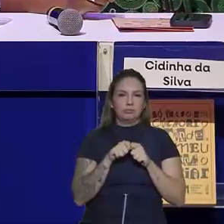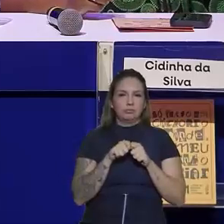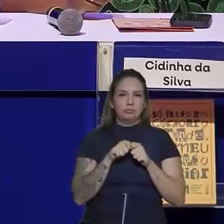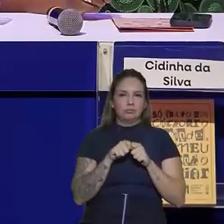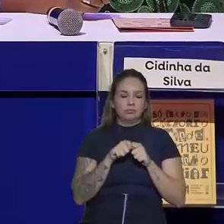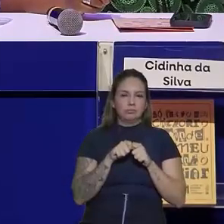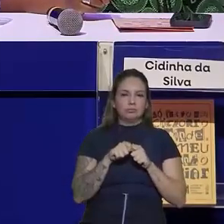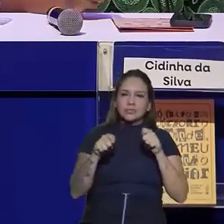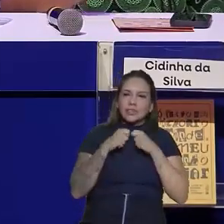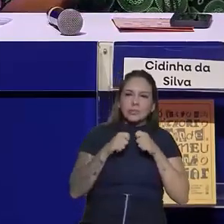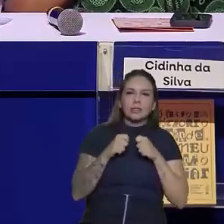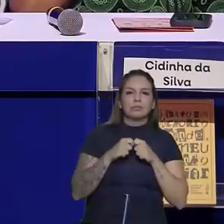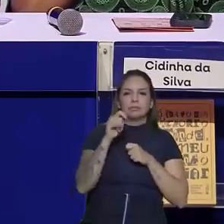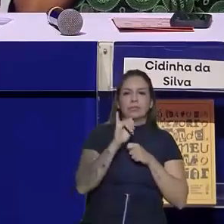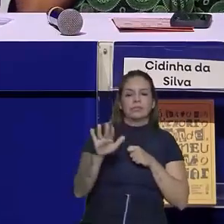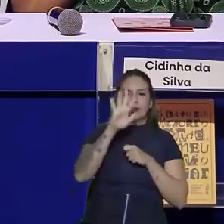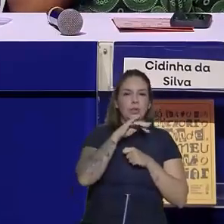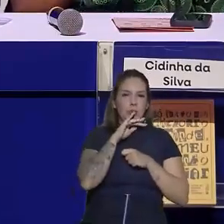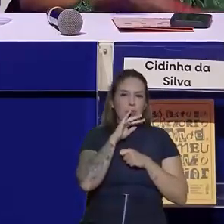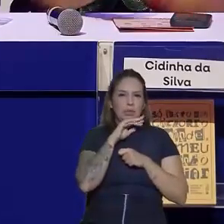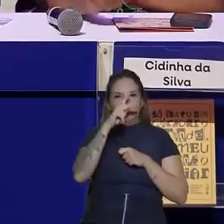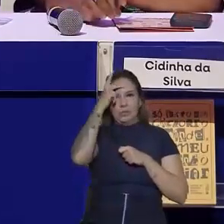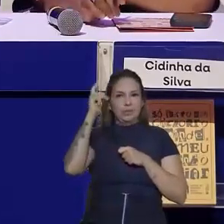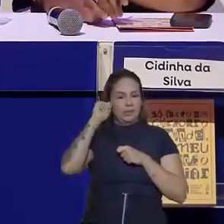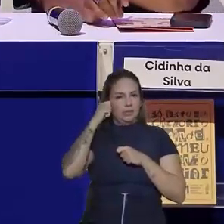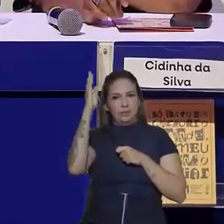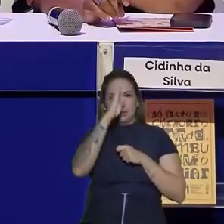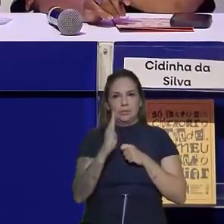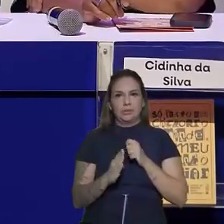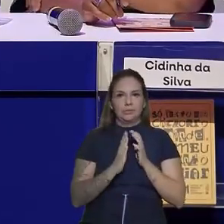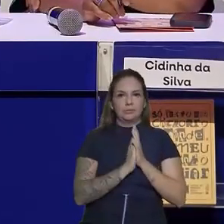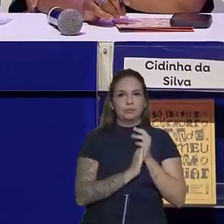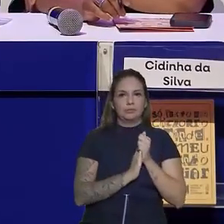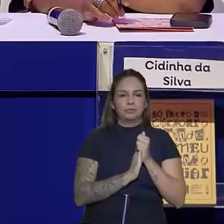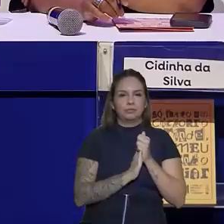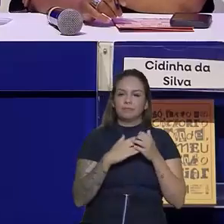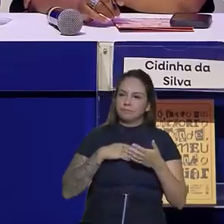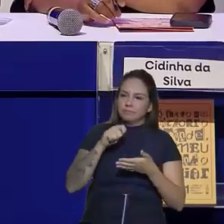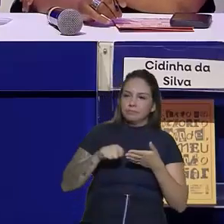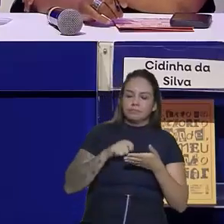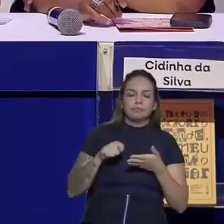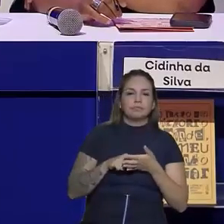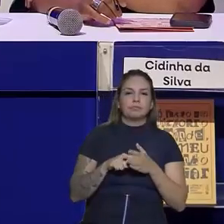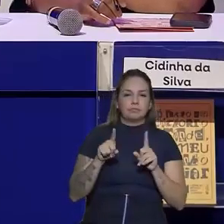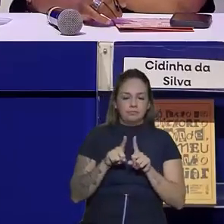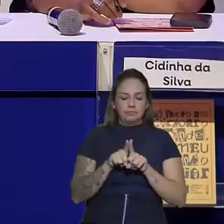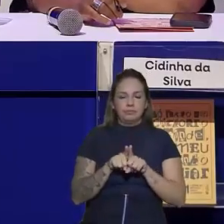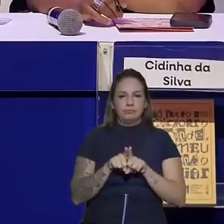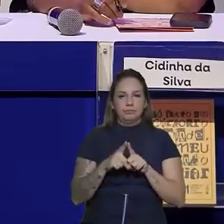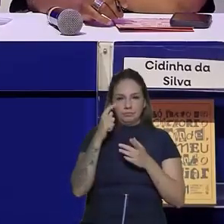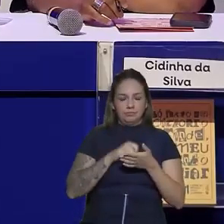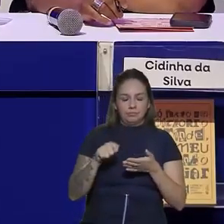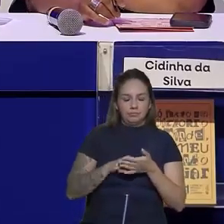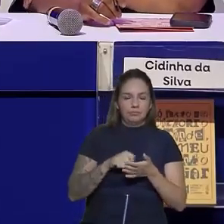é quebrar essas imagens ruínas de pessoas negras no Brasil. Então, a minha escrita, que também é